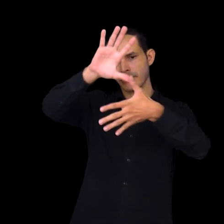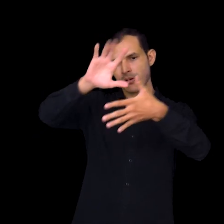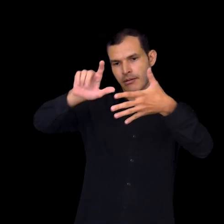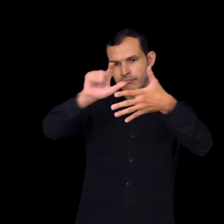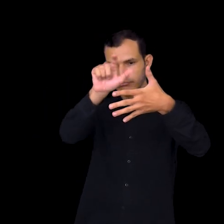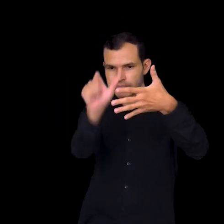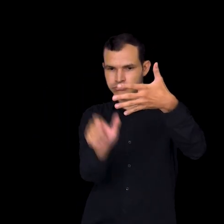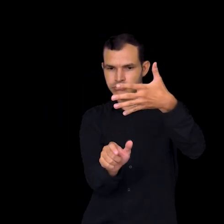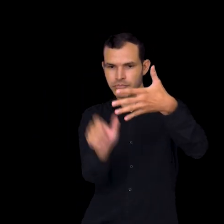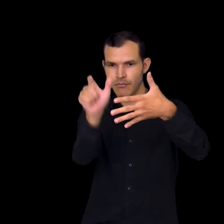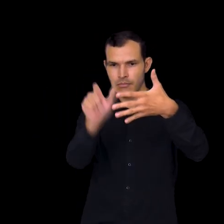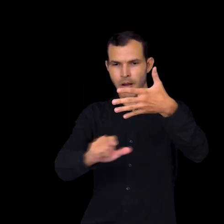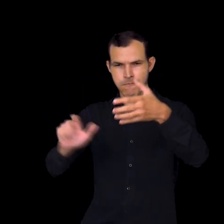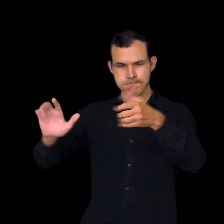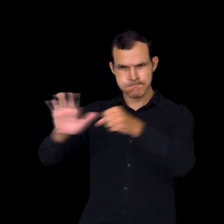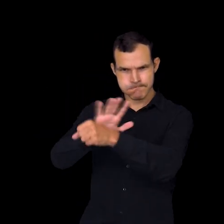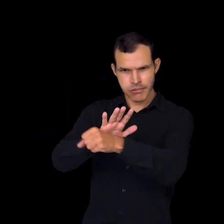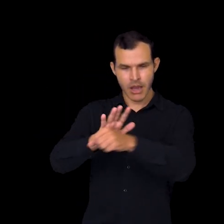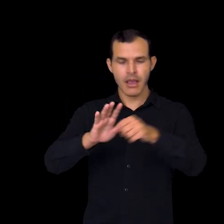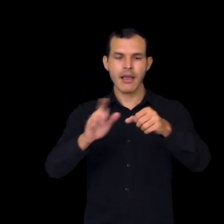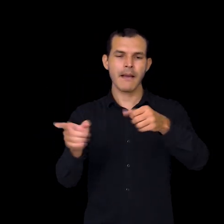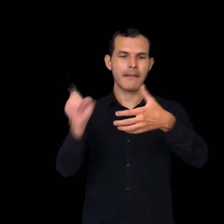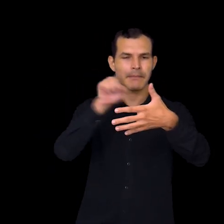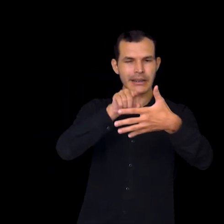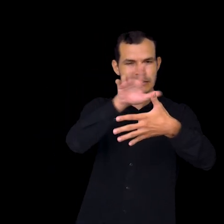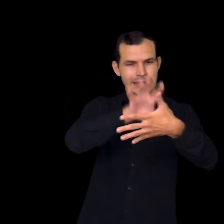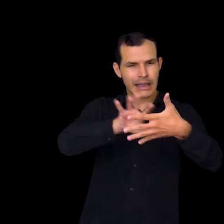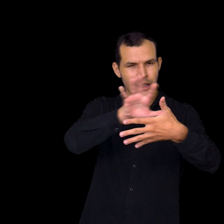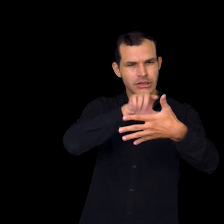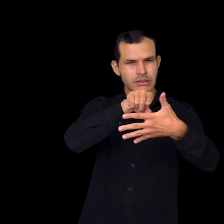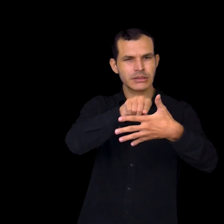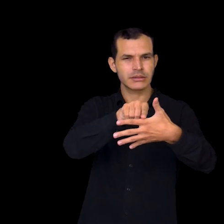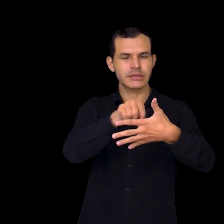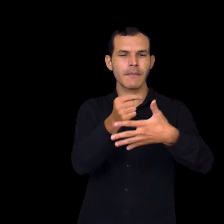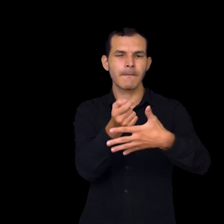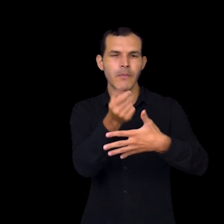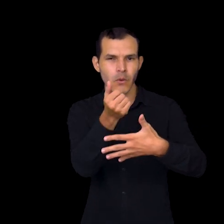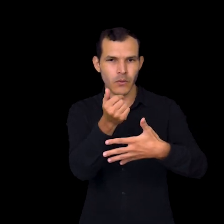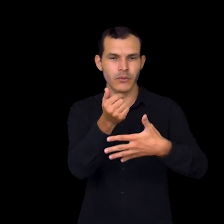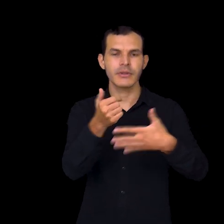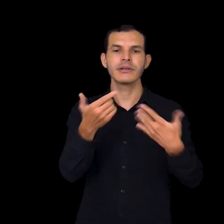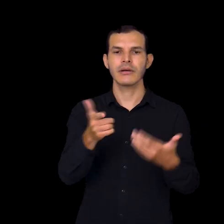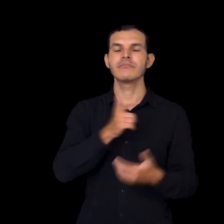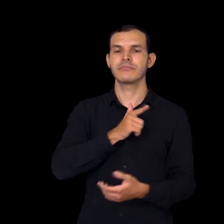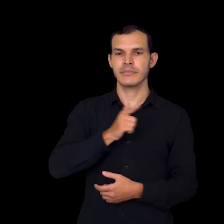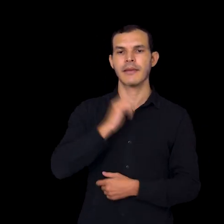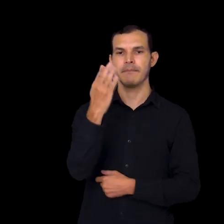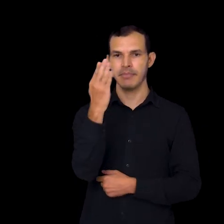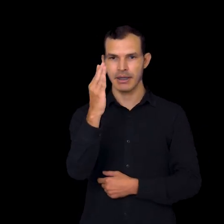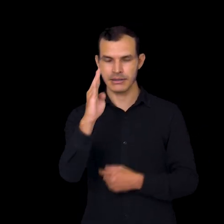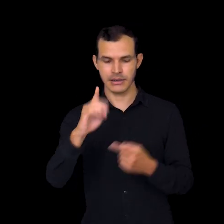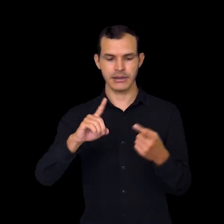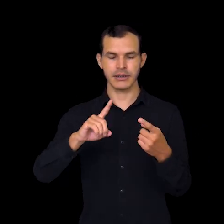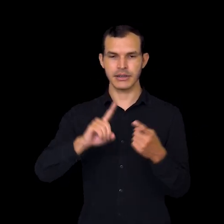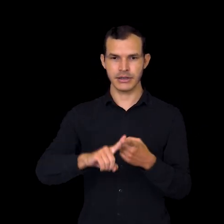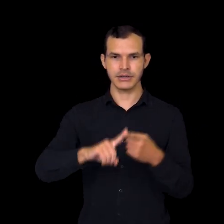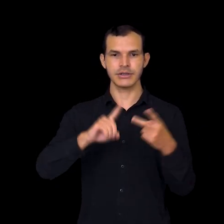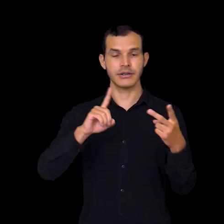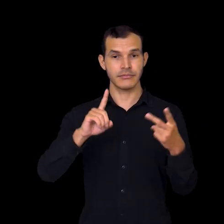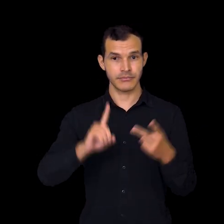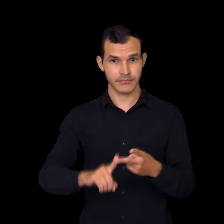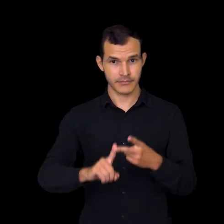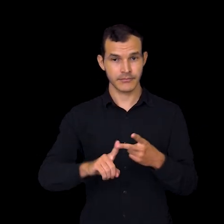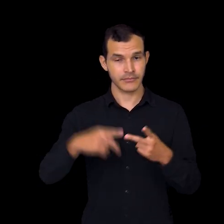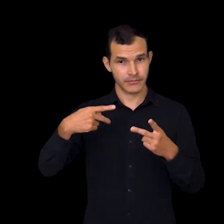humana. Planaltina e Braslândia, por exemplo, 2 das 35 regiões administrativas que integram hoje o Distrito